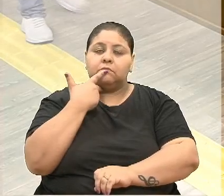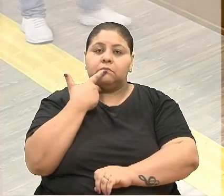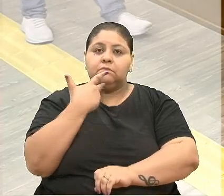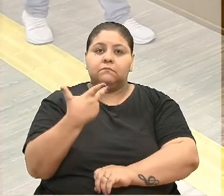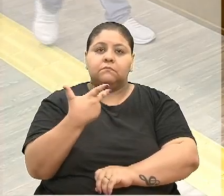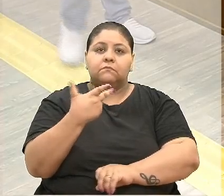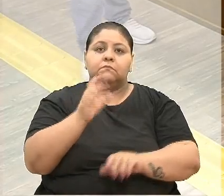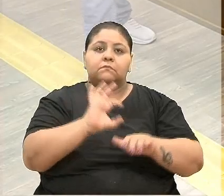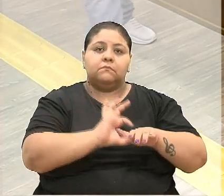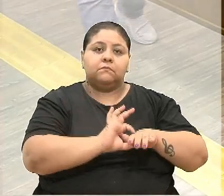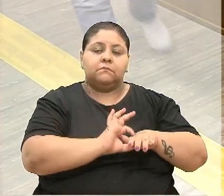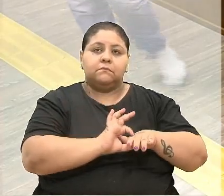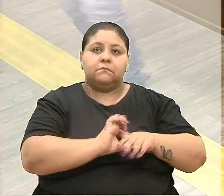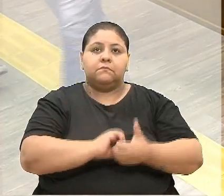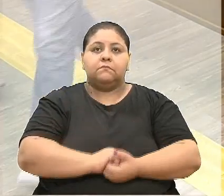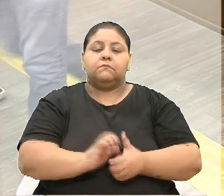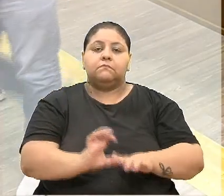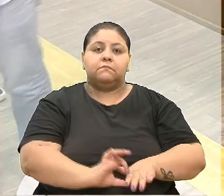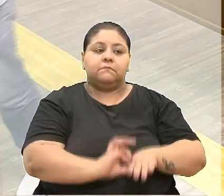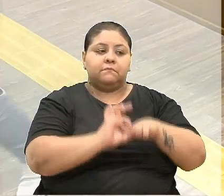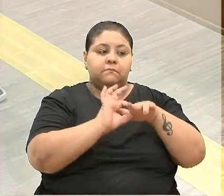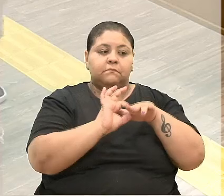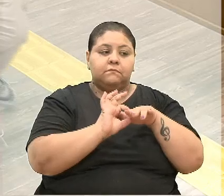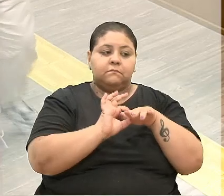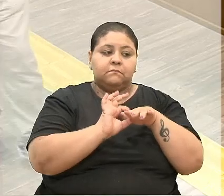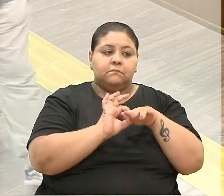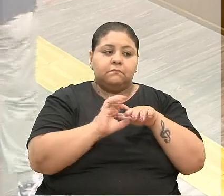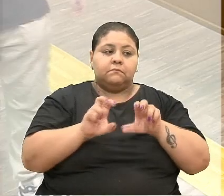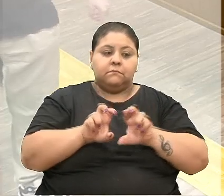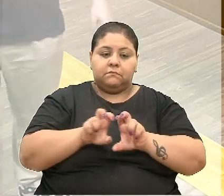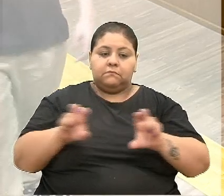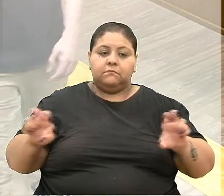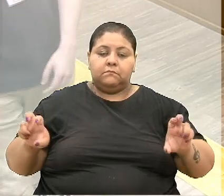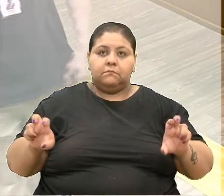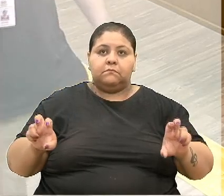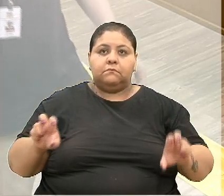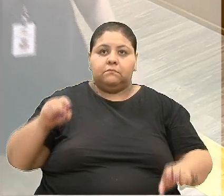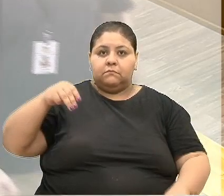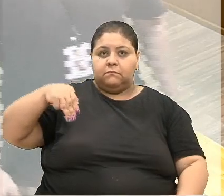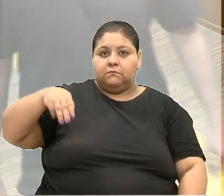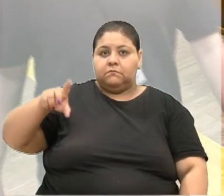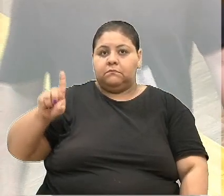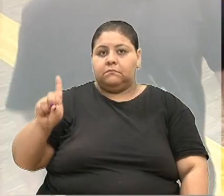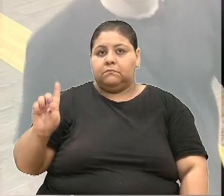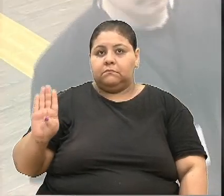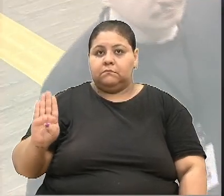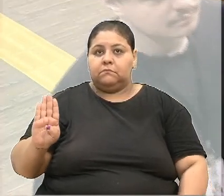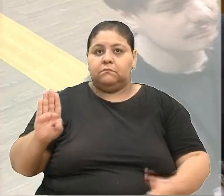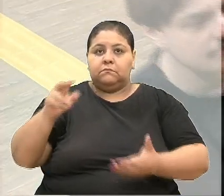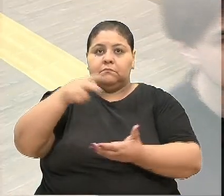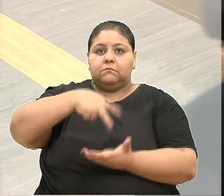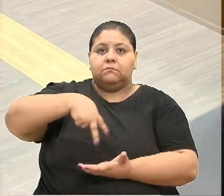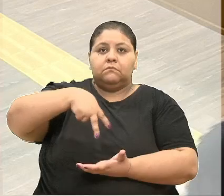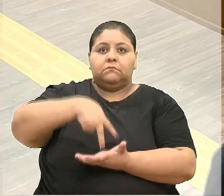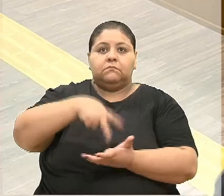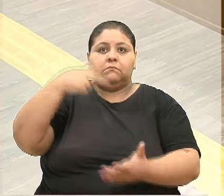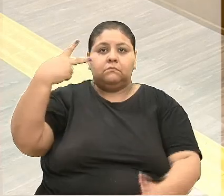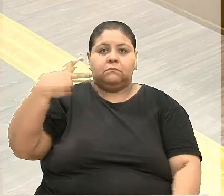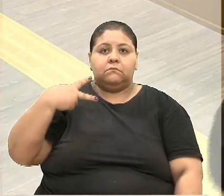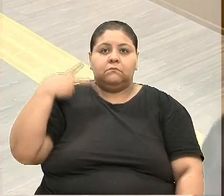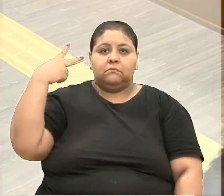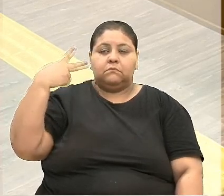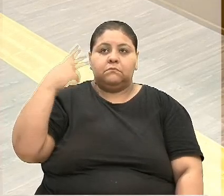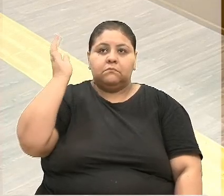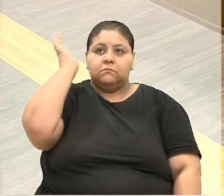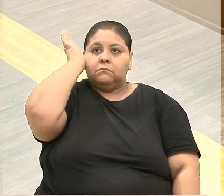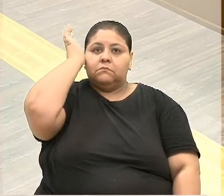declaração de líder, bancada do MDB, na tribuna, vereador Felipe